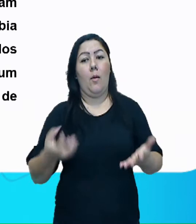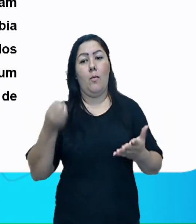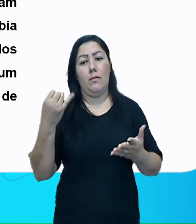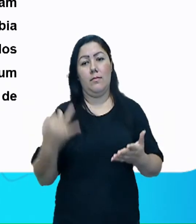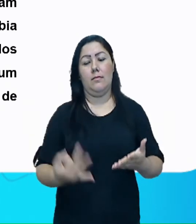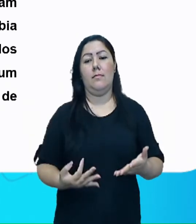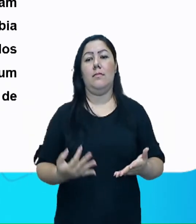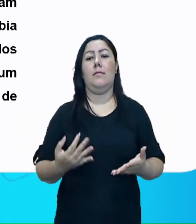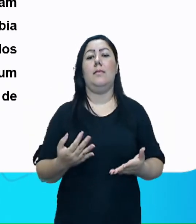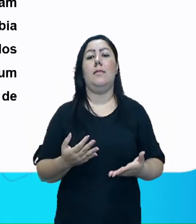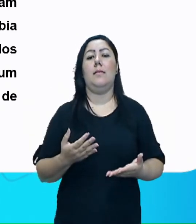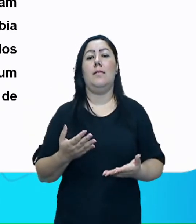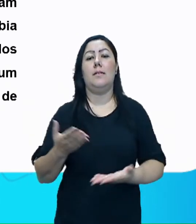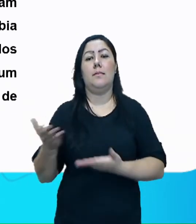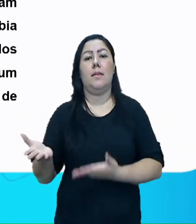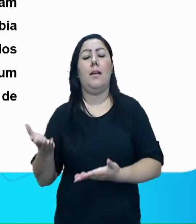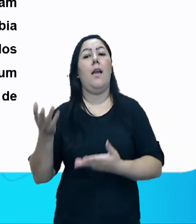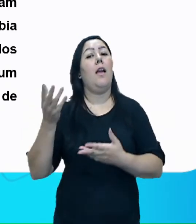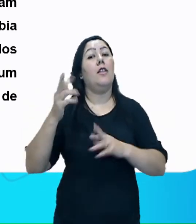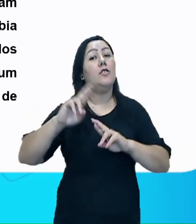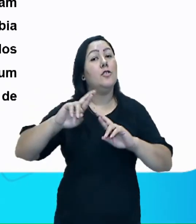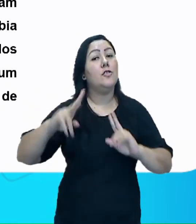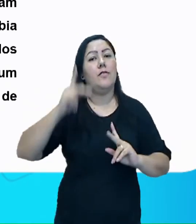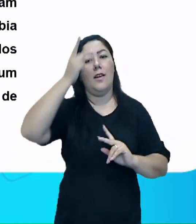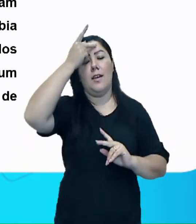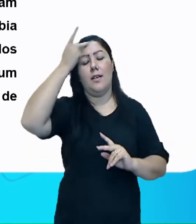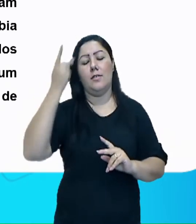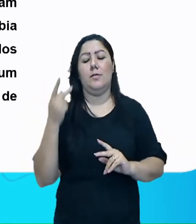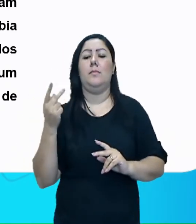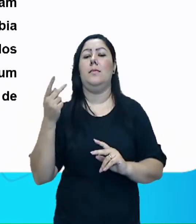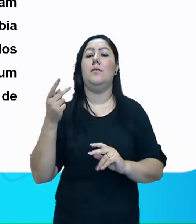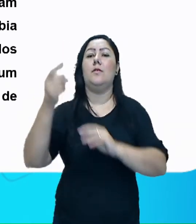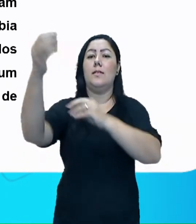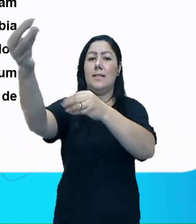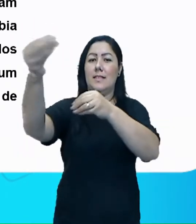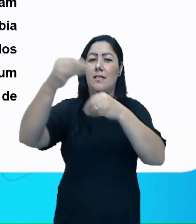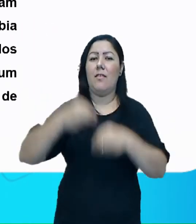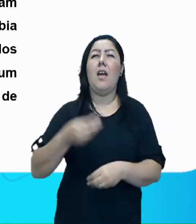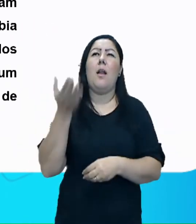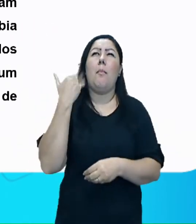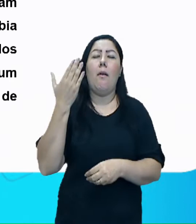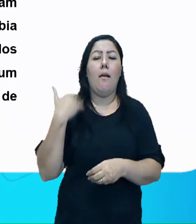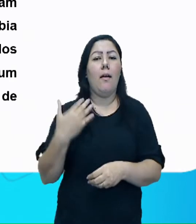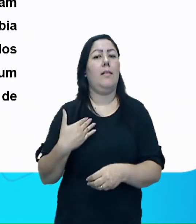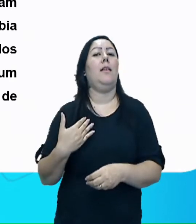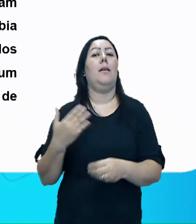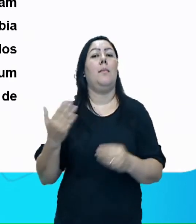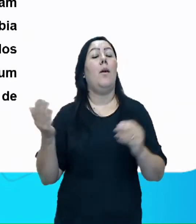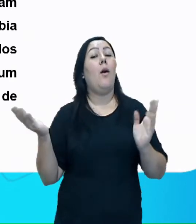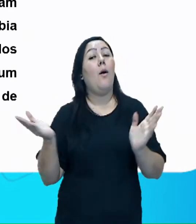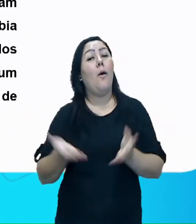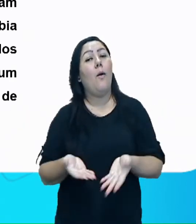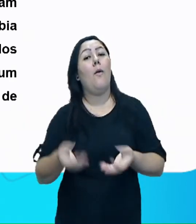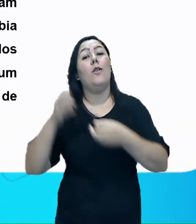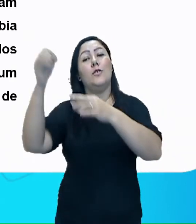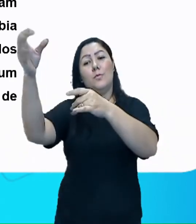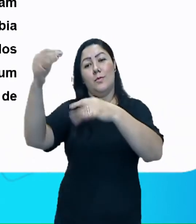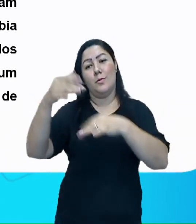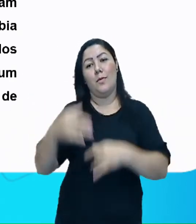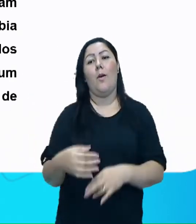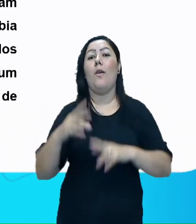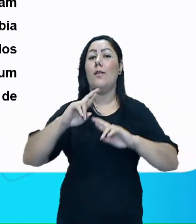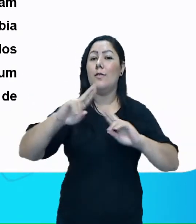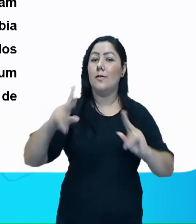diferentes dos chegados há séculos atrás. Essa xenofobia, mal disfarçada, repete